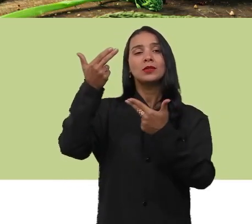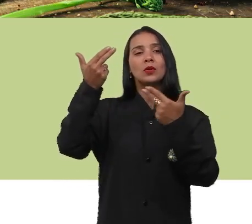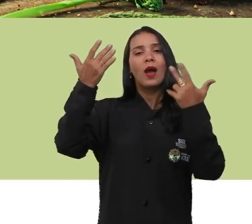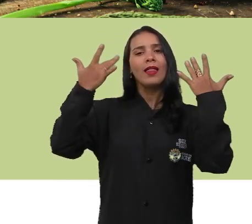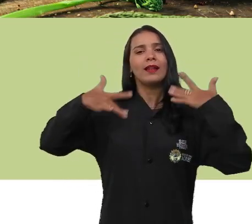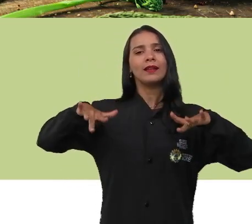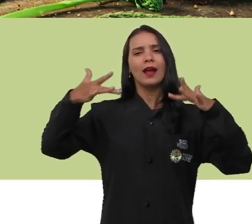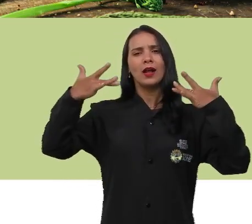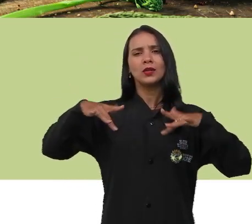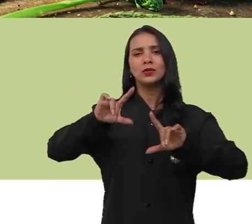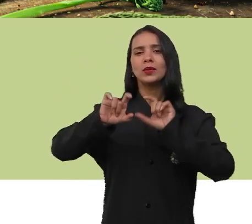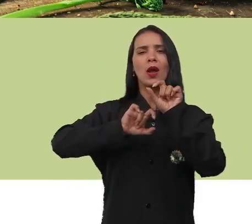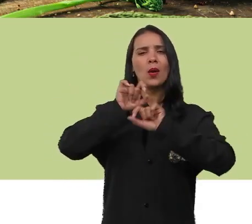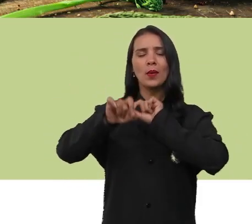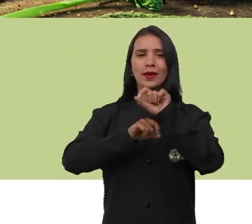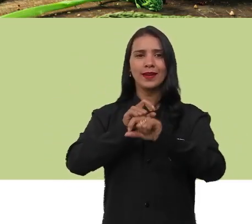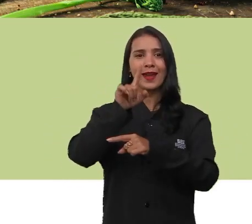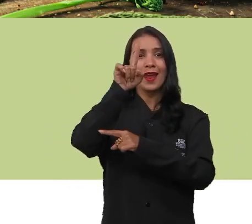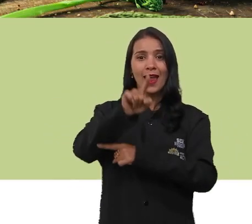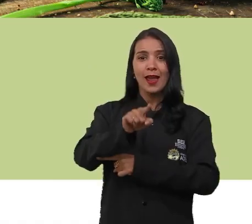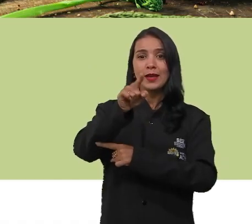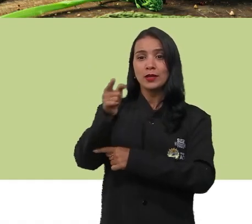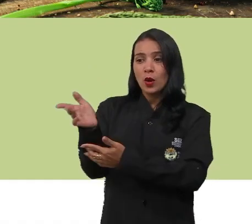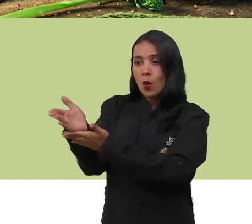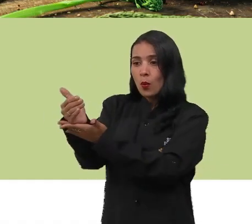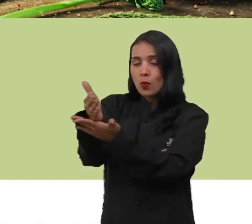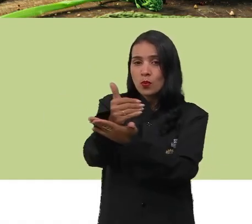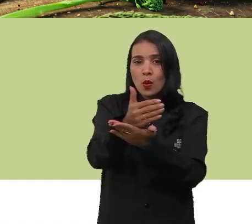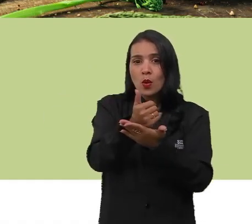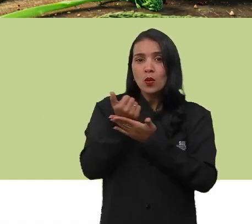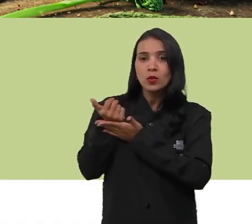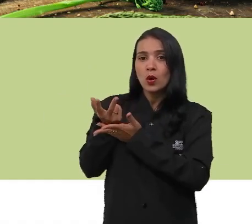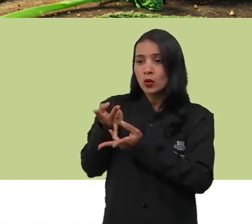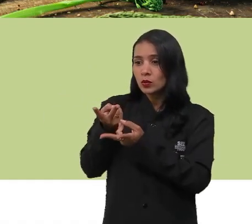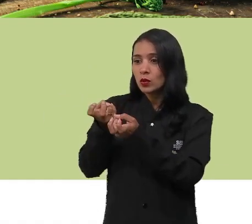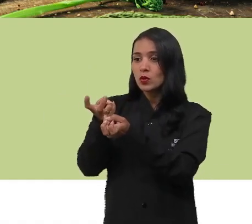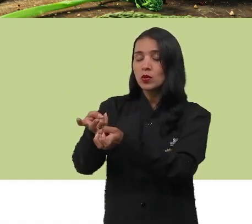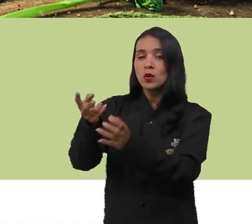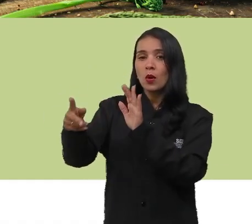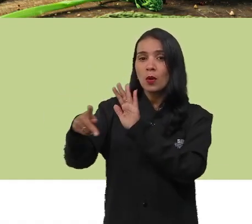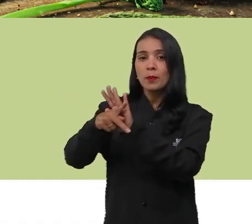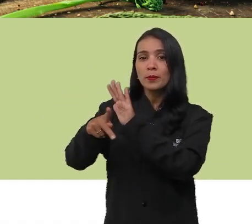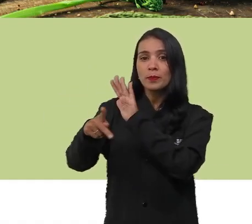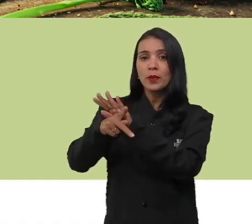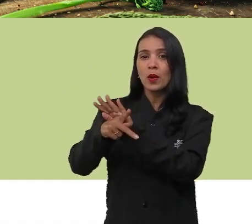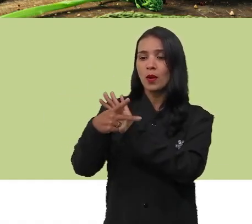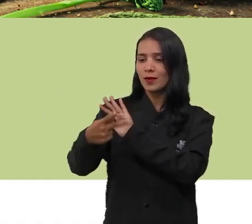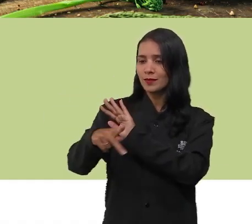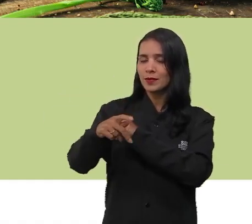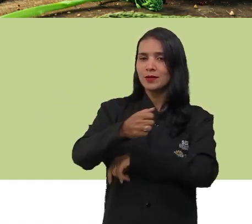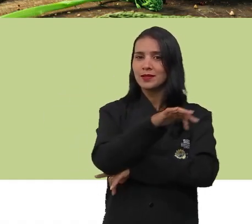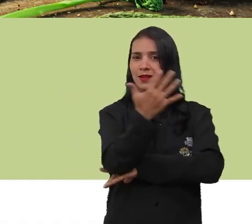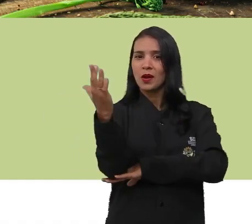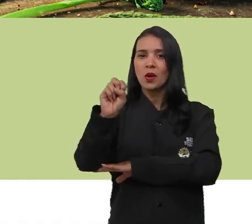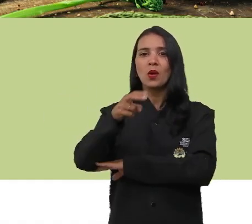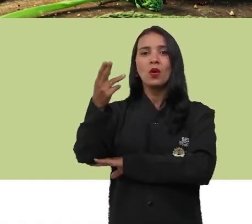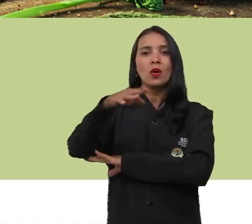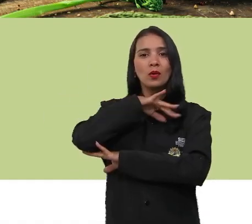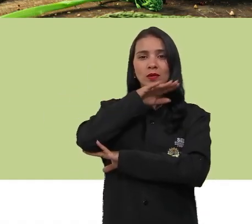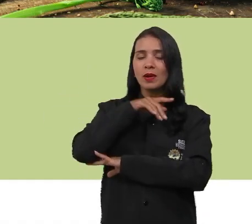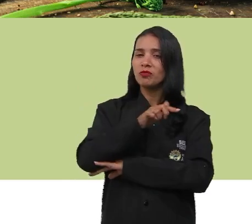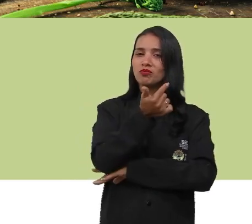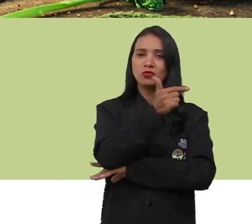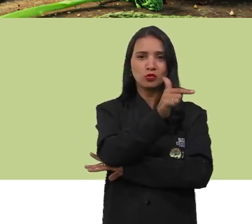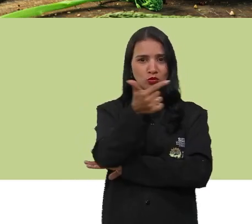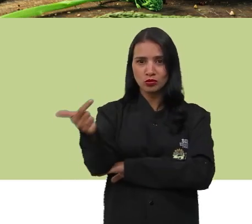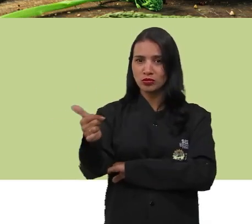alimentos que são o quê? Obtidos diretamente ali de plantas ou animais, que não sofrem qualquer alteração após deixarem